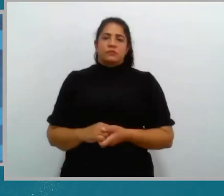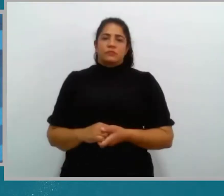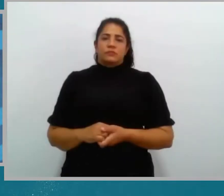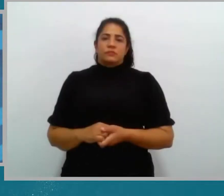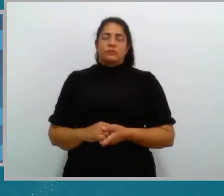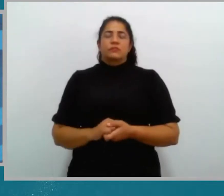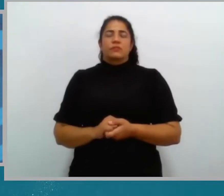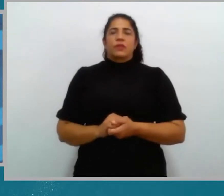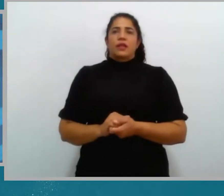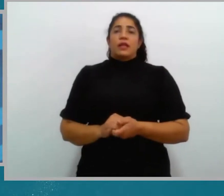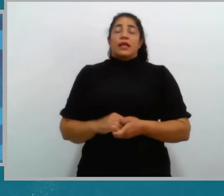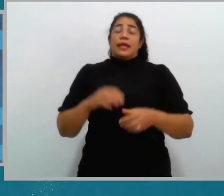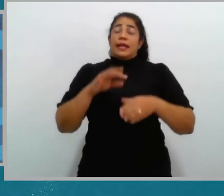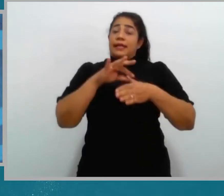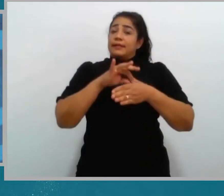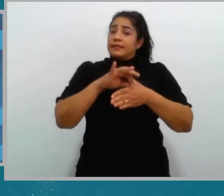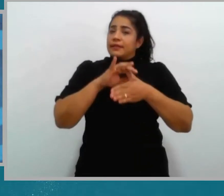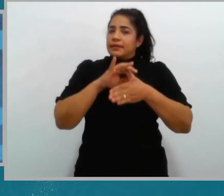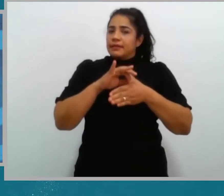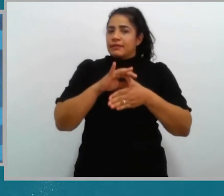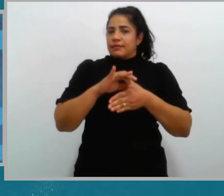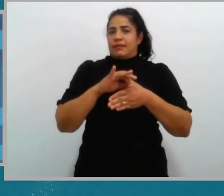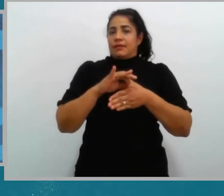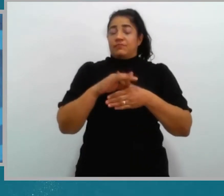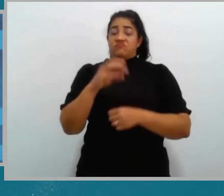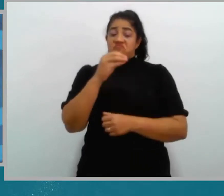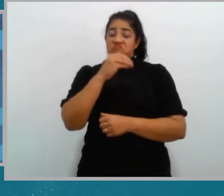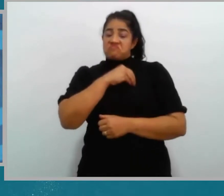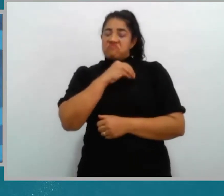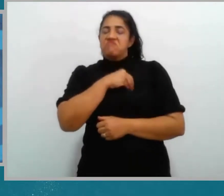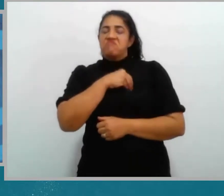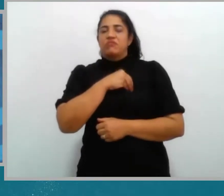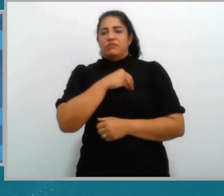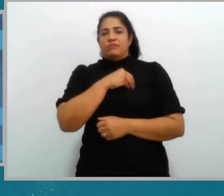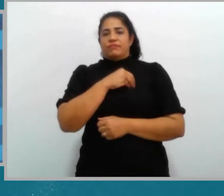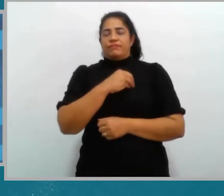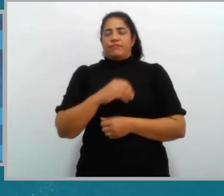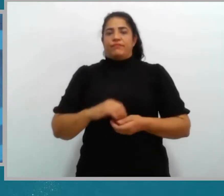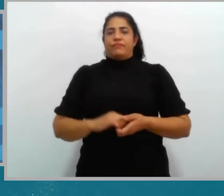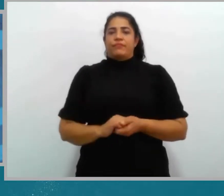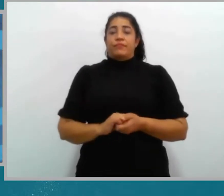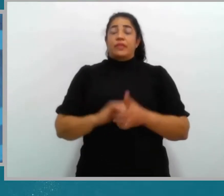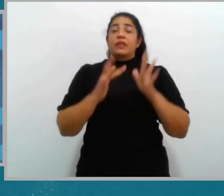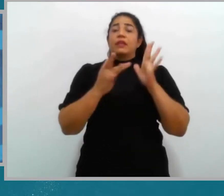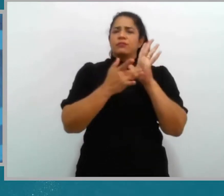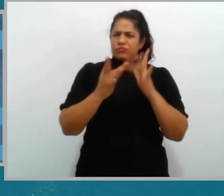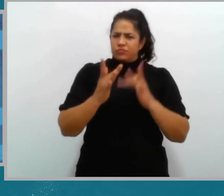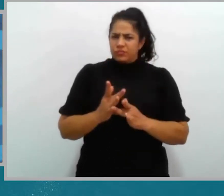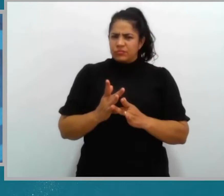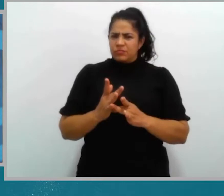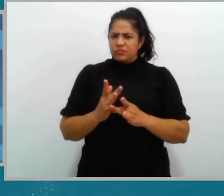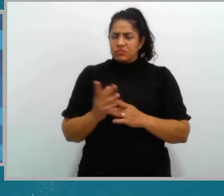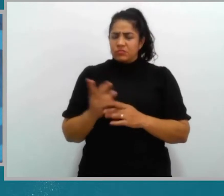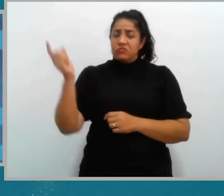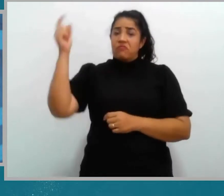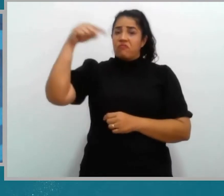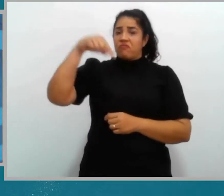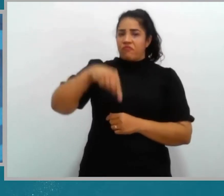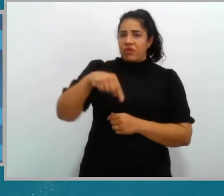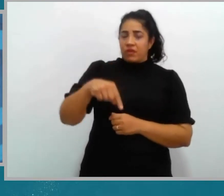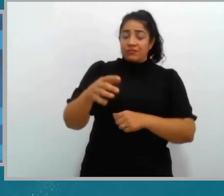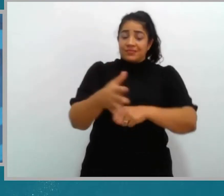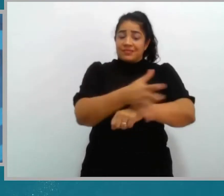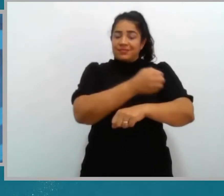E na carne, e a carne do pecado. Jesus veio justamente salvar os pecadores.